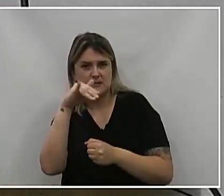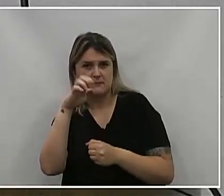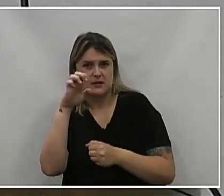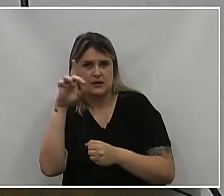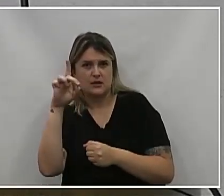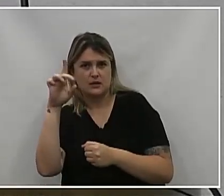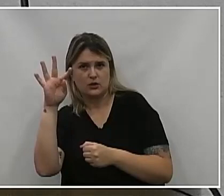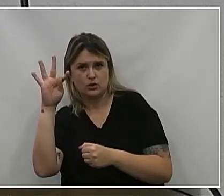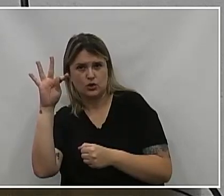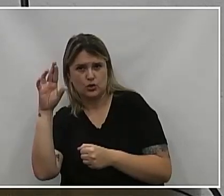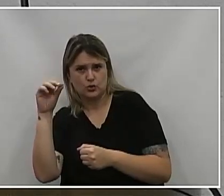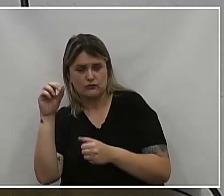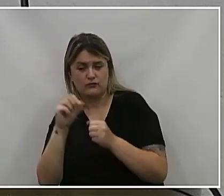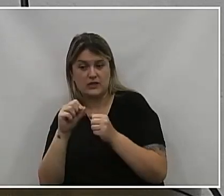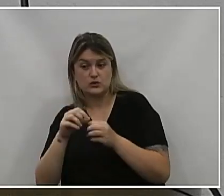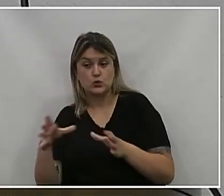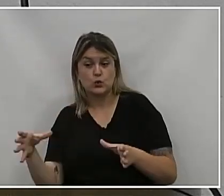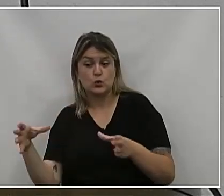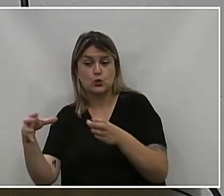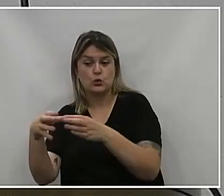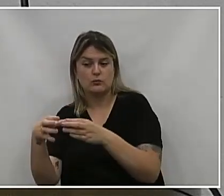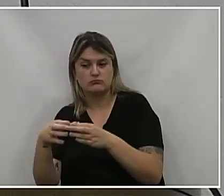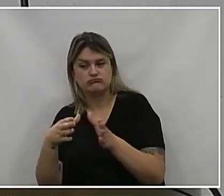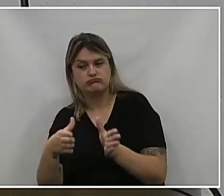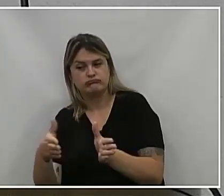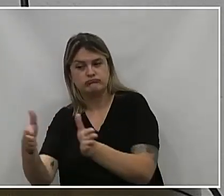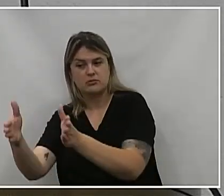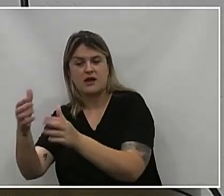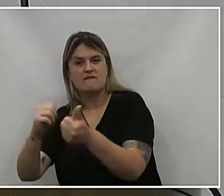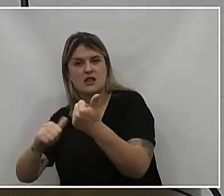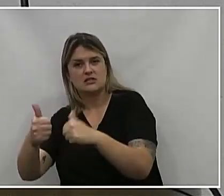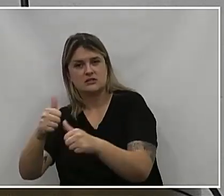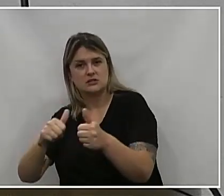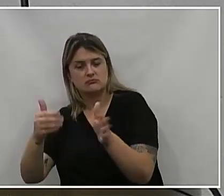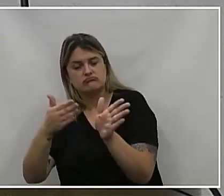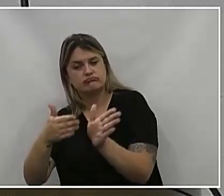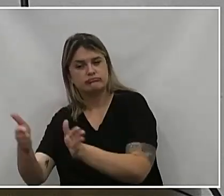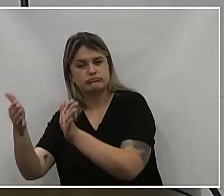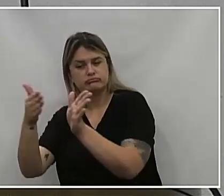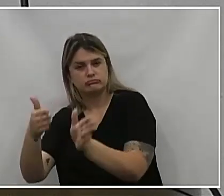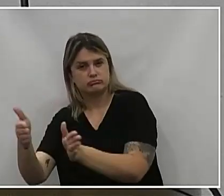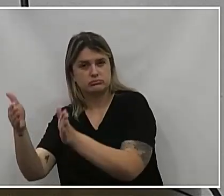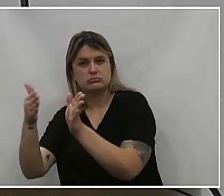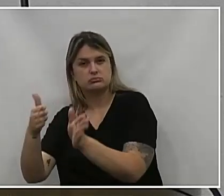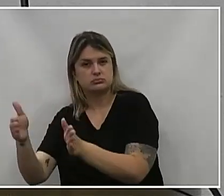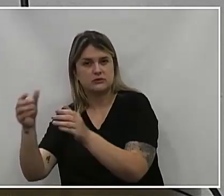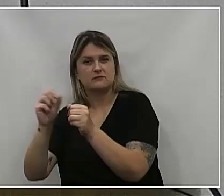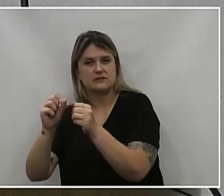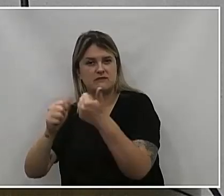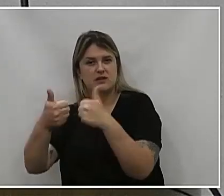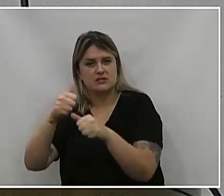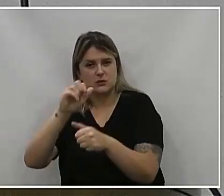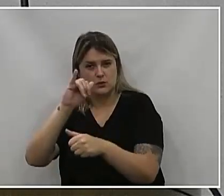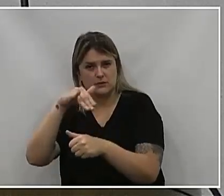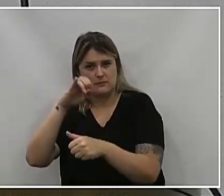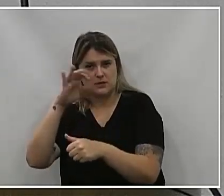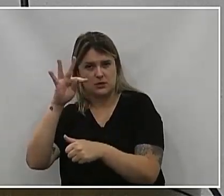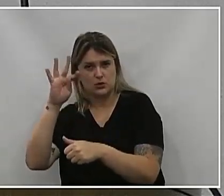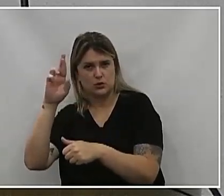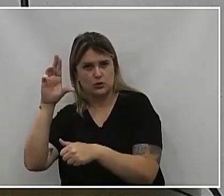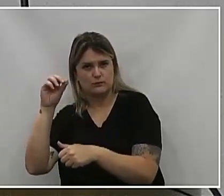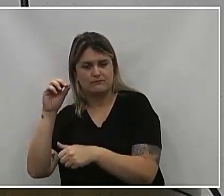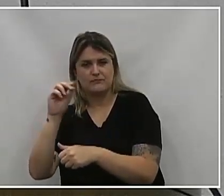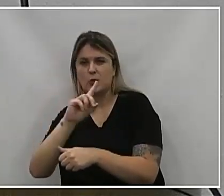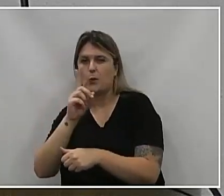por família, então não necessariamente o que foi avaliado dessa família, lá no momento da avaliação do Inmetro, não